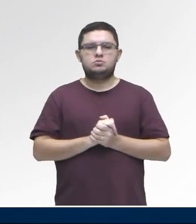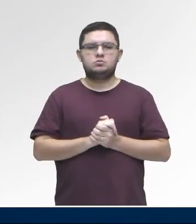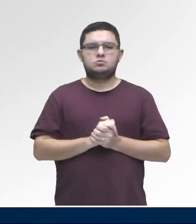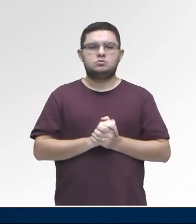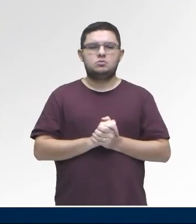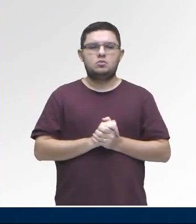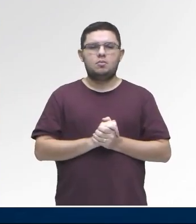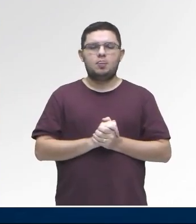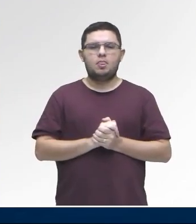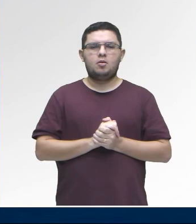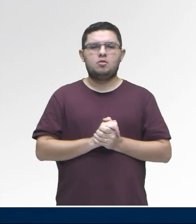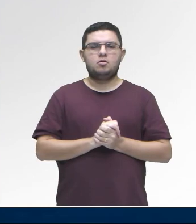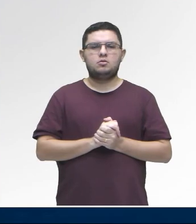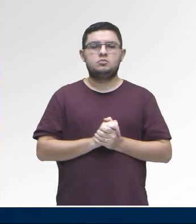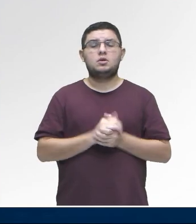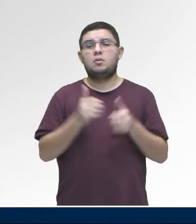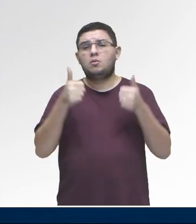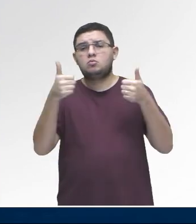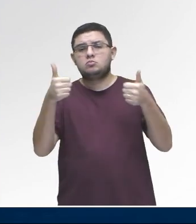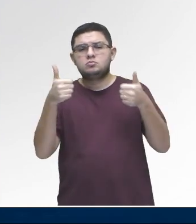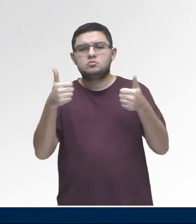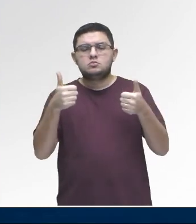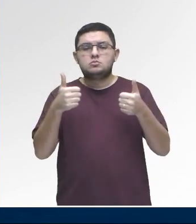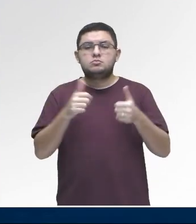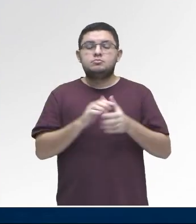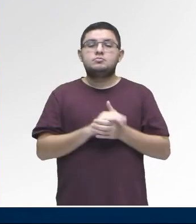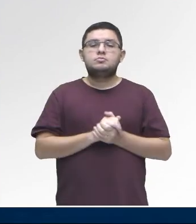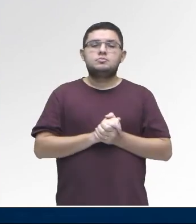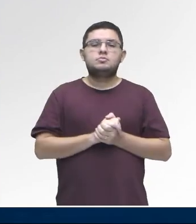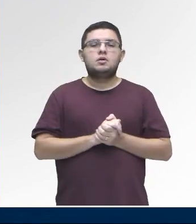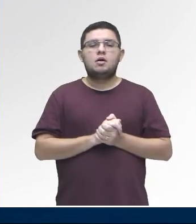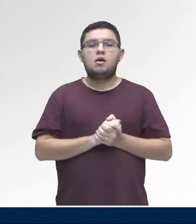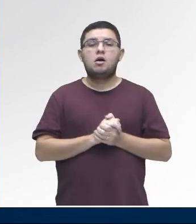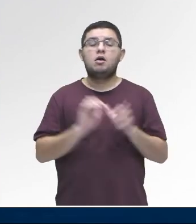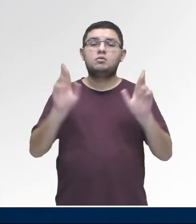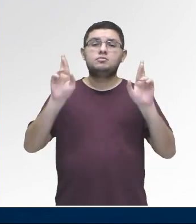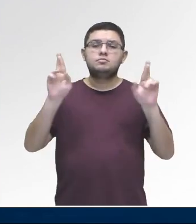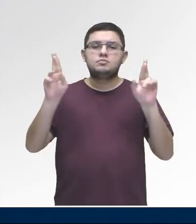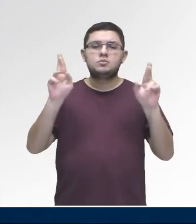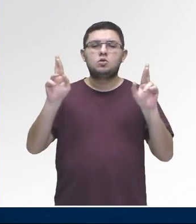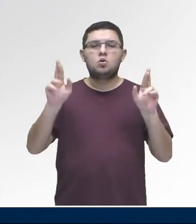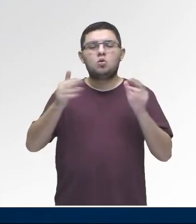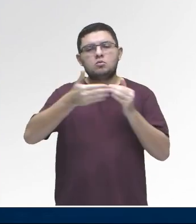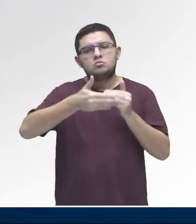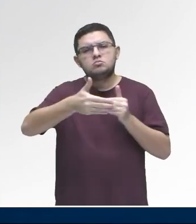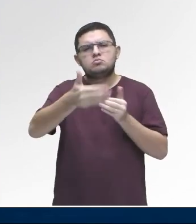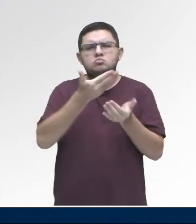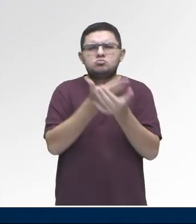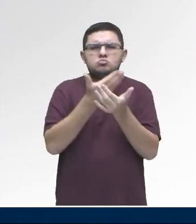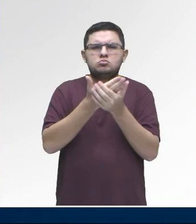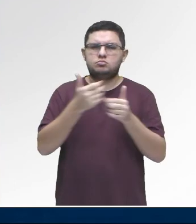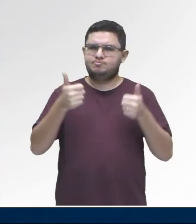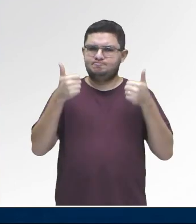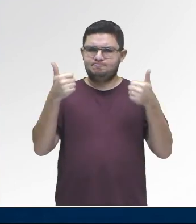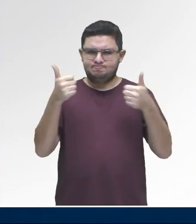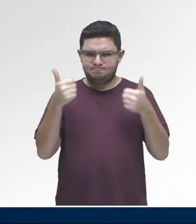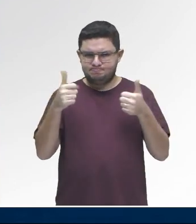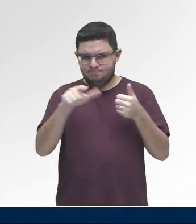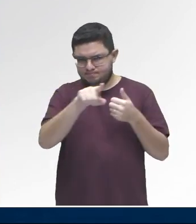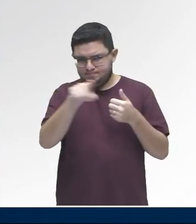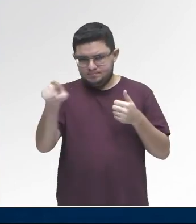ionização, né? Tá bom, gente? Então, eu desejo bons estudos para